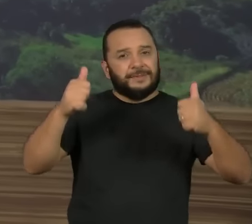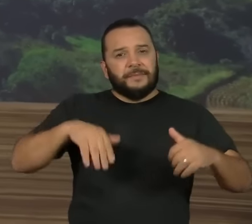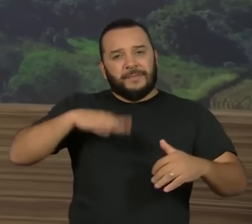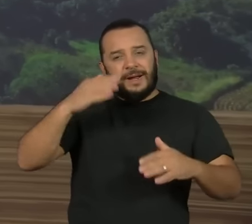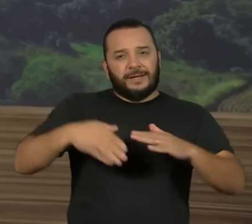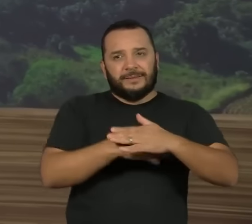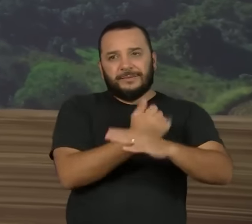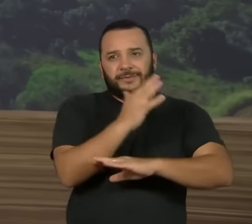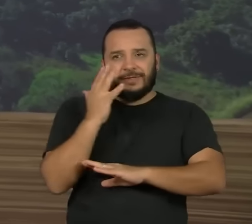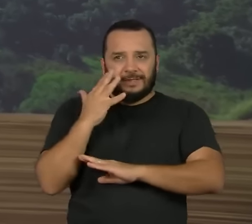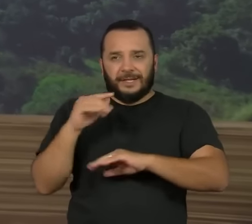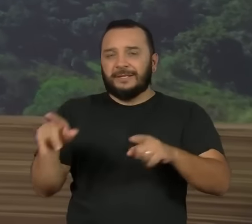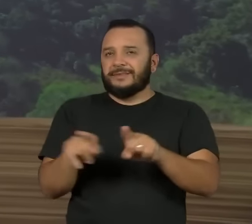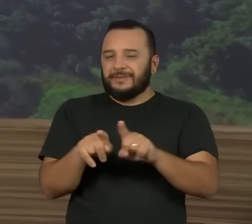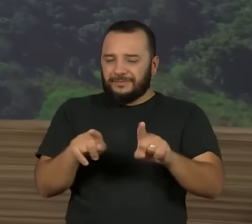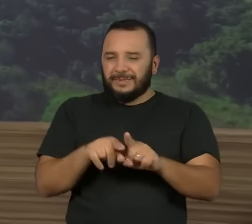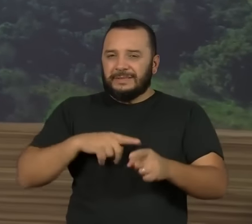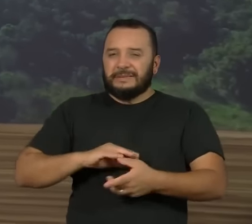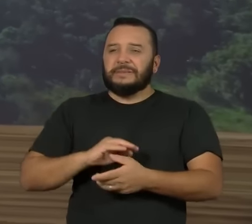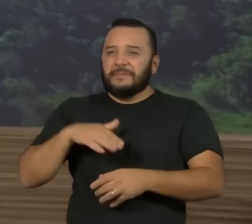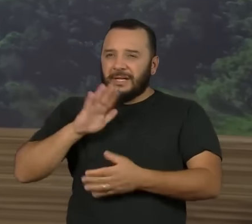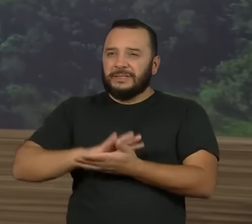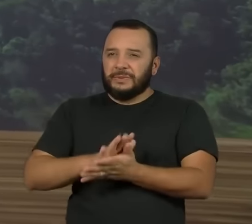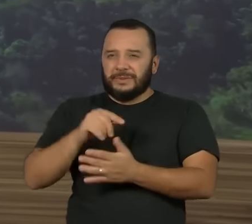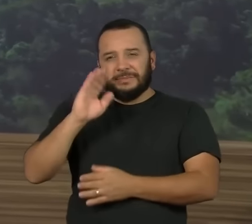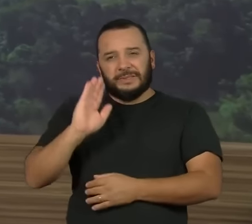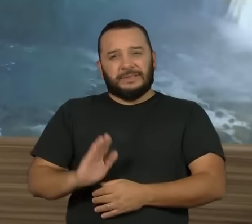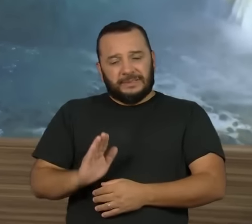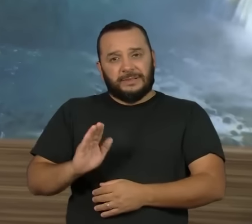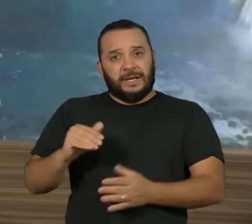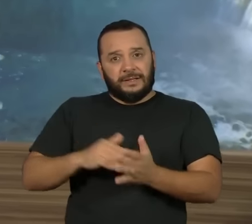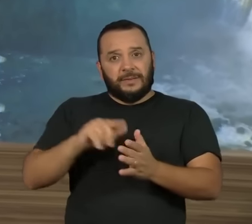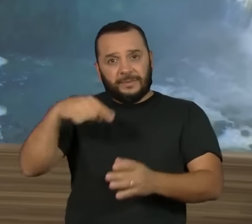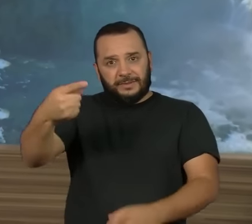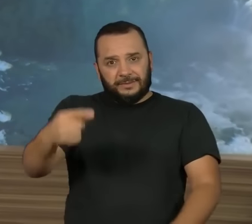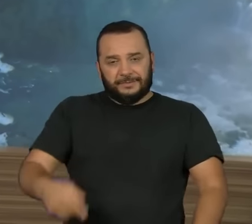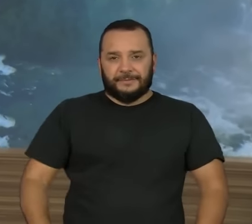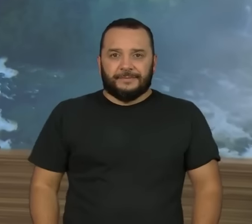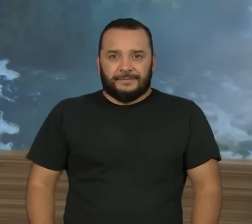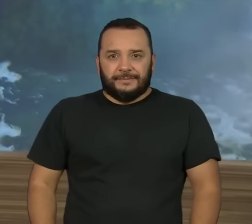e também um dos mais ameaçados do país. Até o próximo programa!